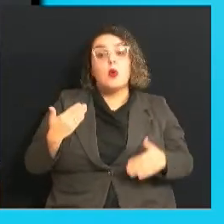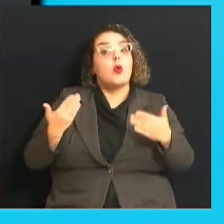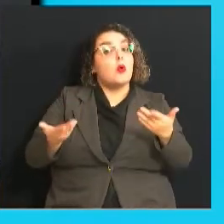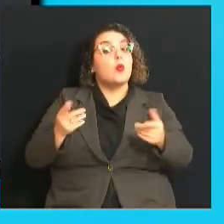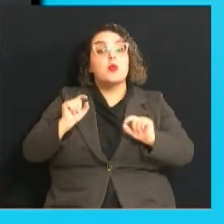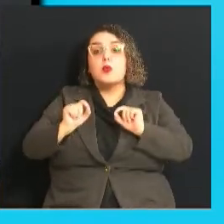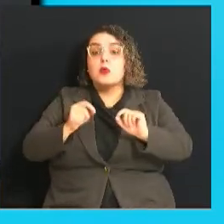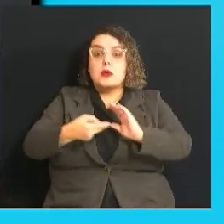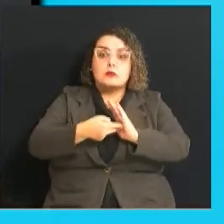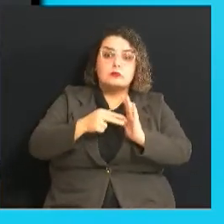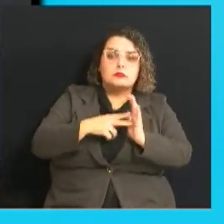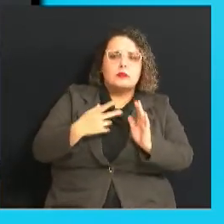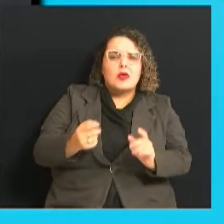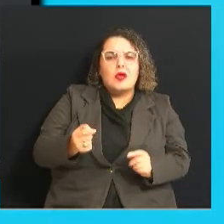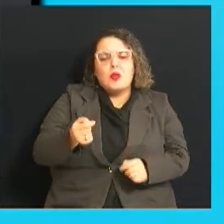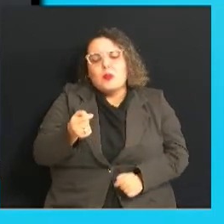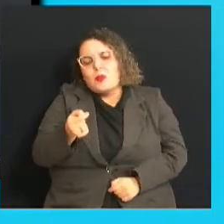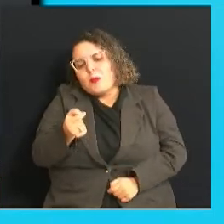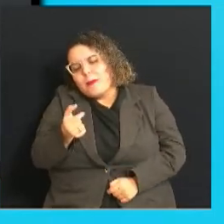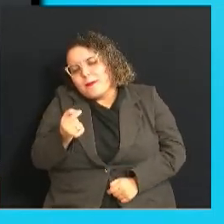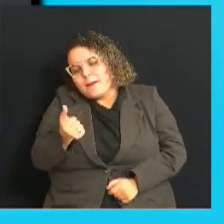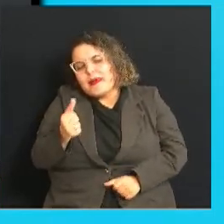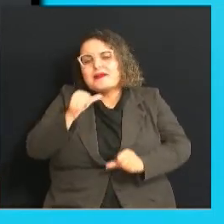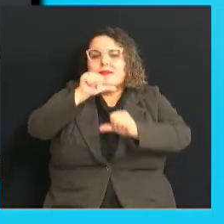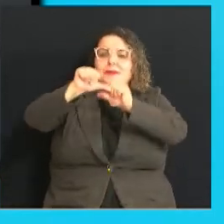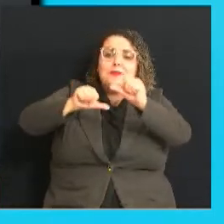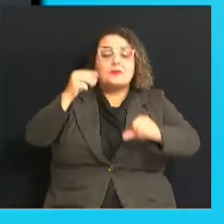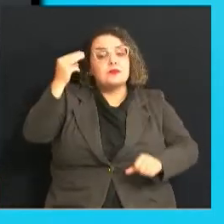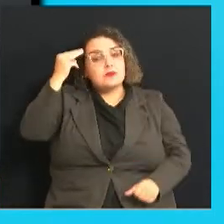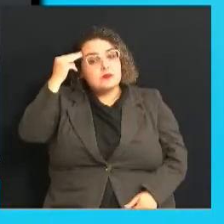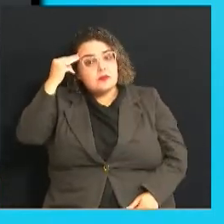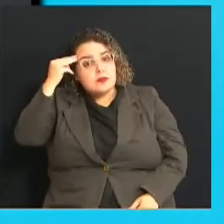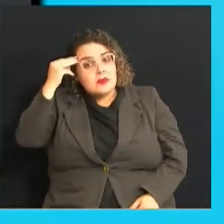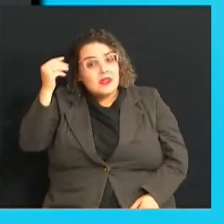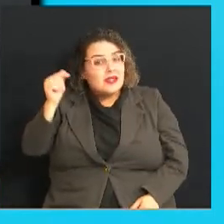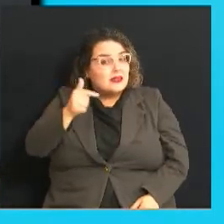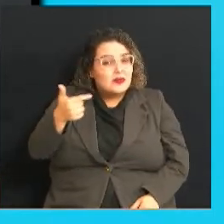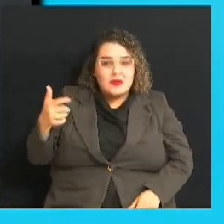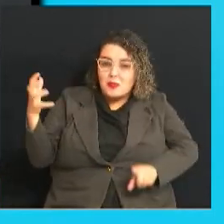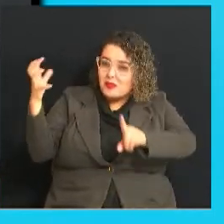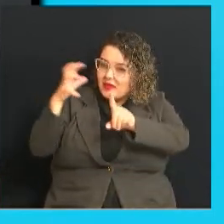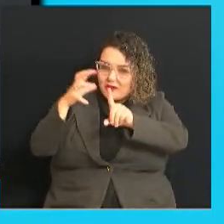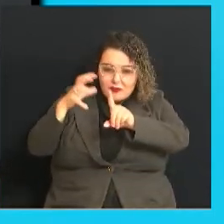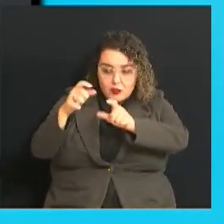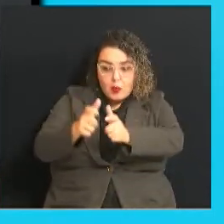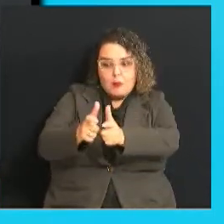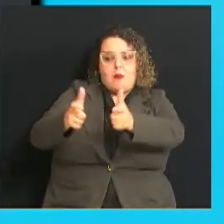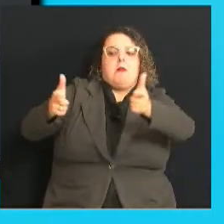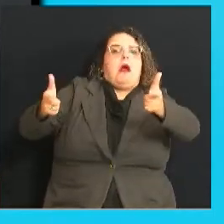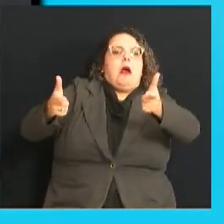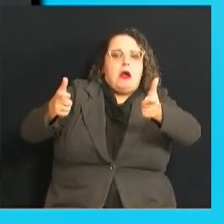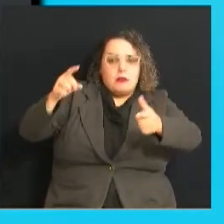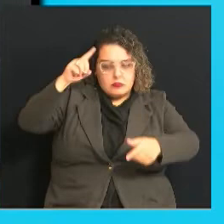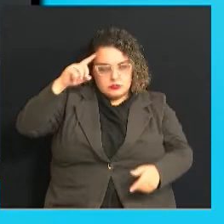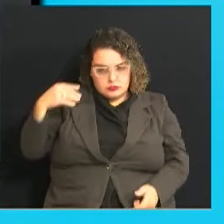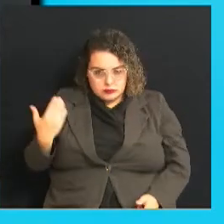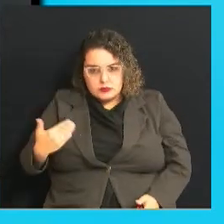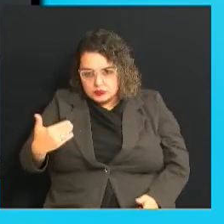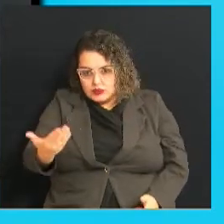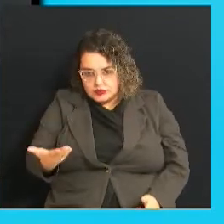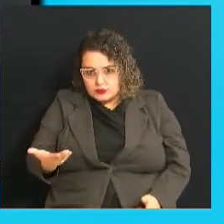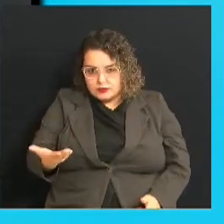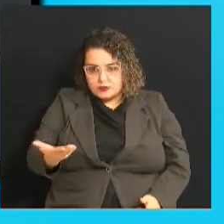teve uma pequena alteração na memória sem causar um impacto nas atividades do dia a dia. Isso é o